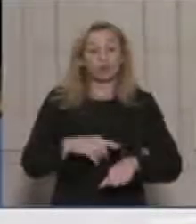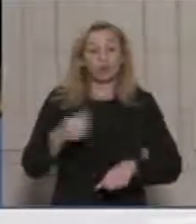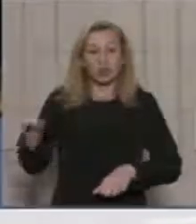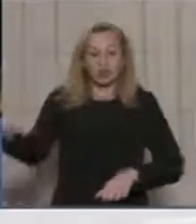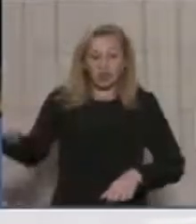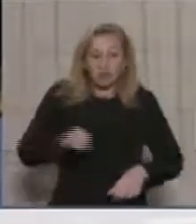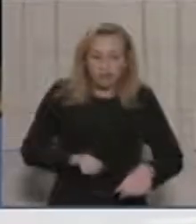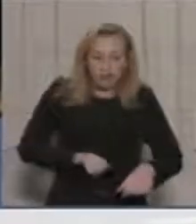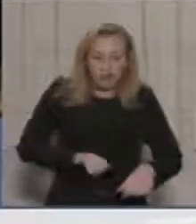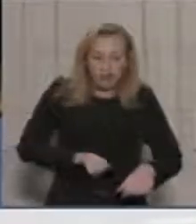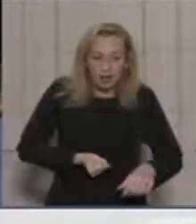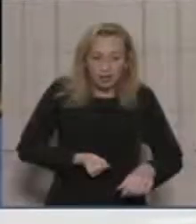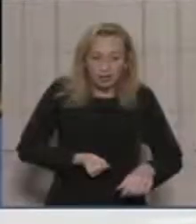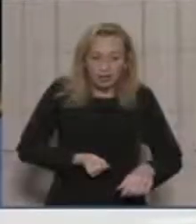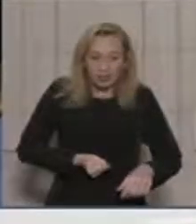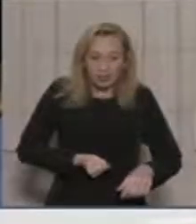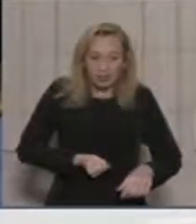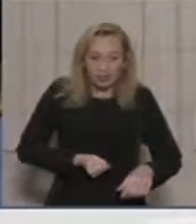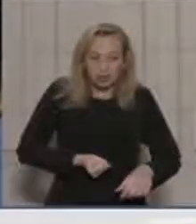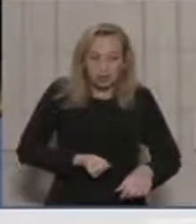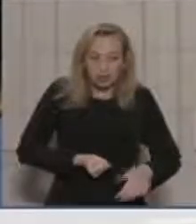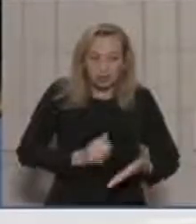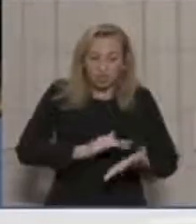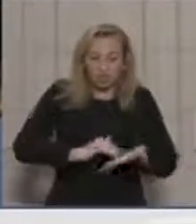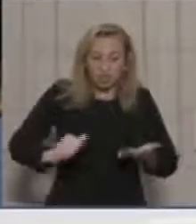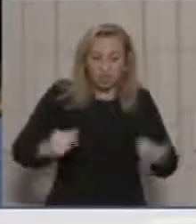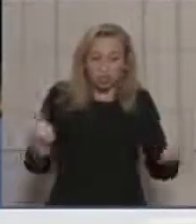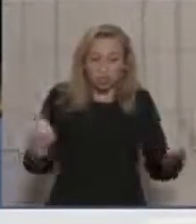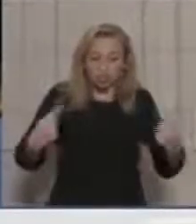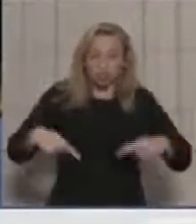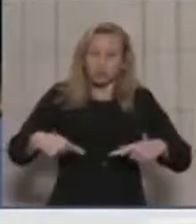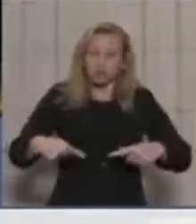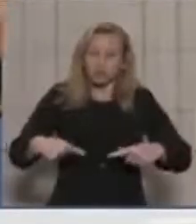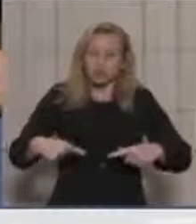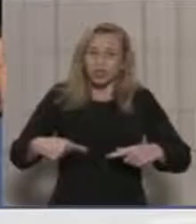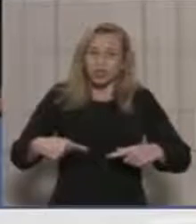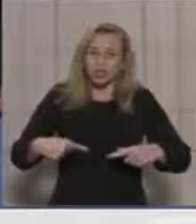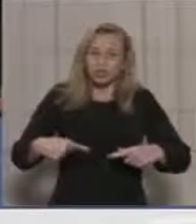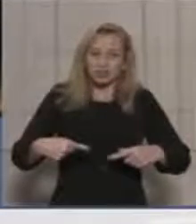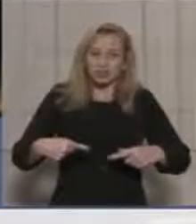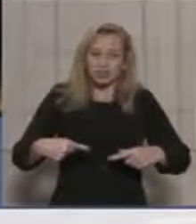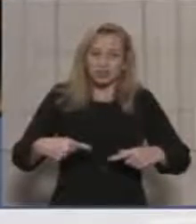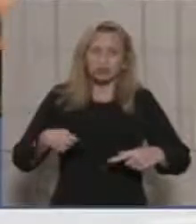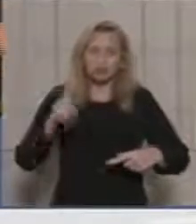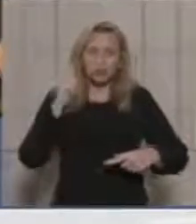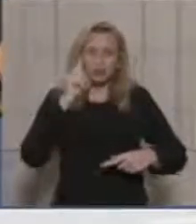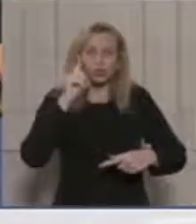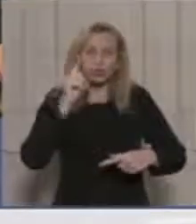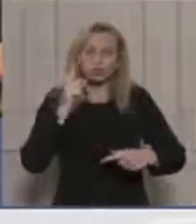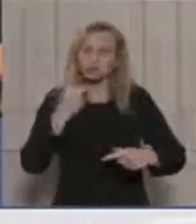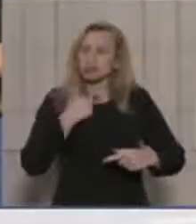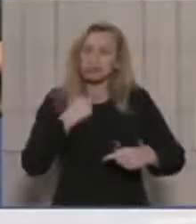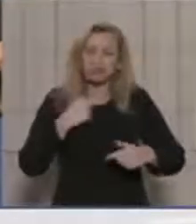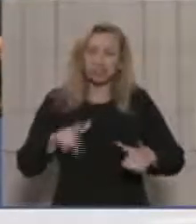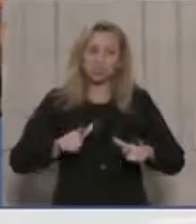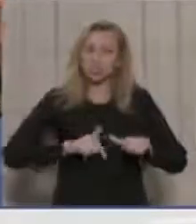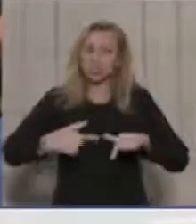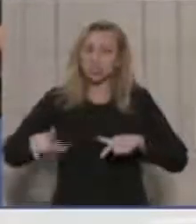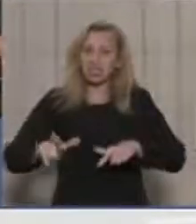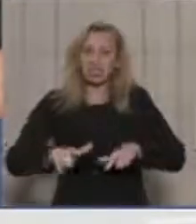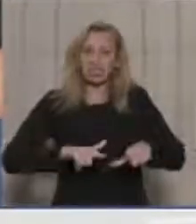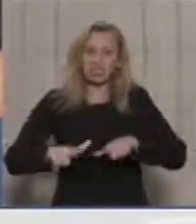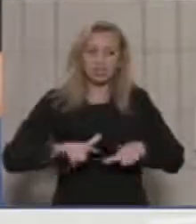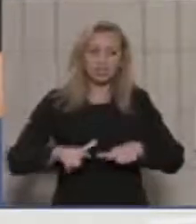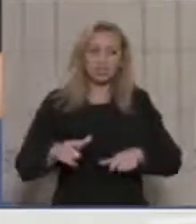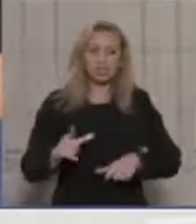lhe tira da disputa de forma cotidiana e intensa, e ele